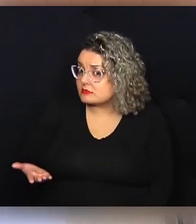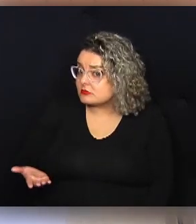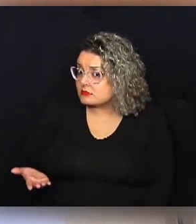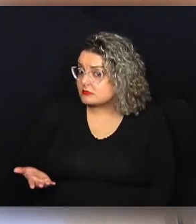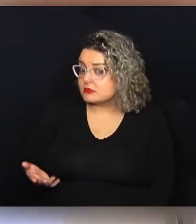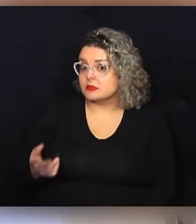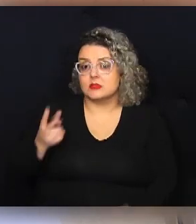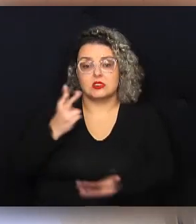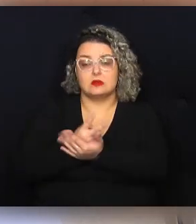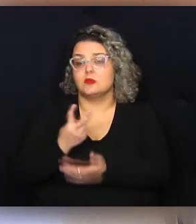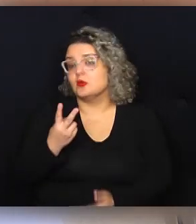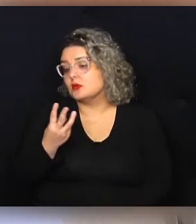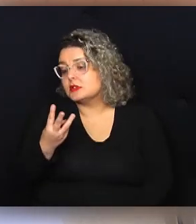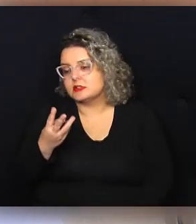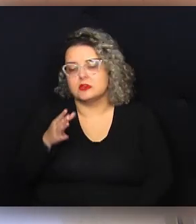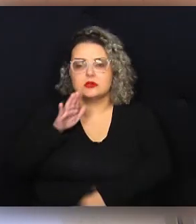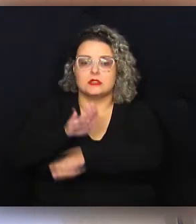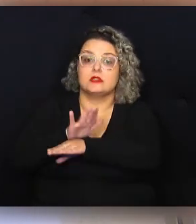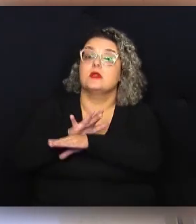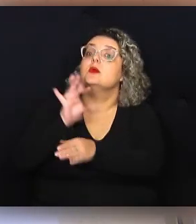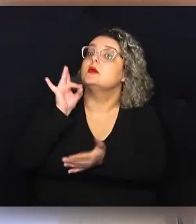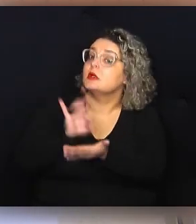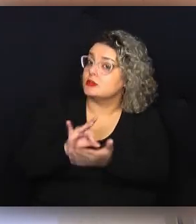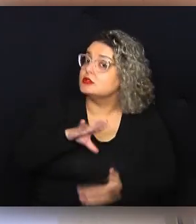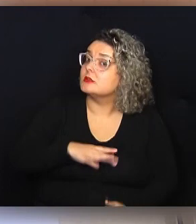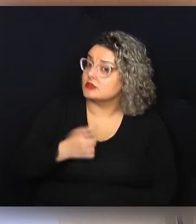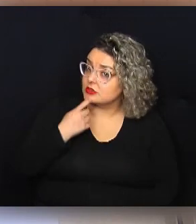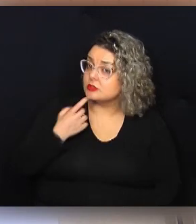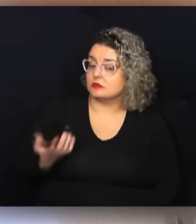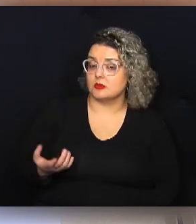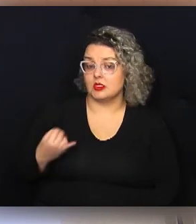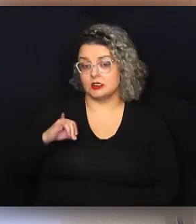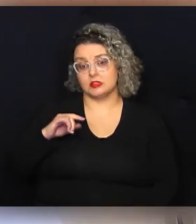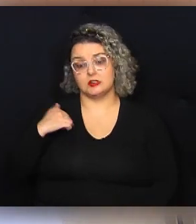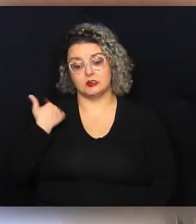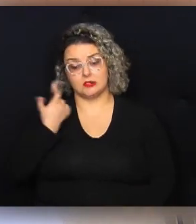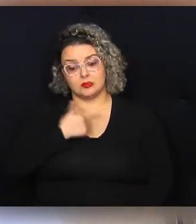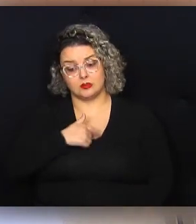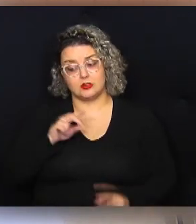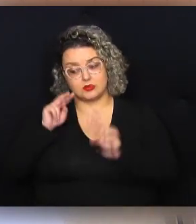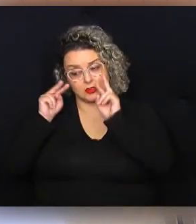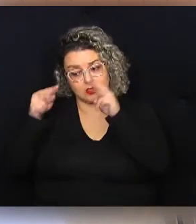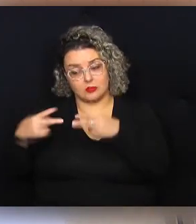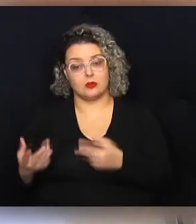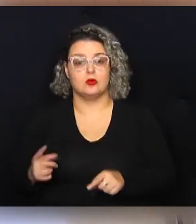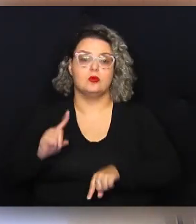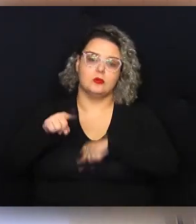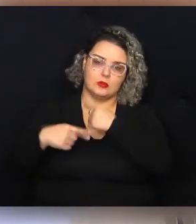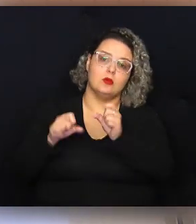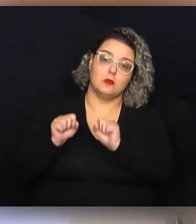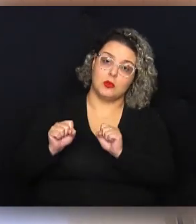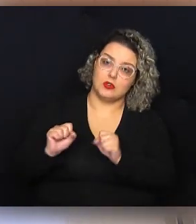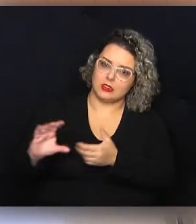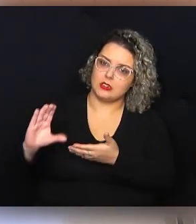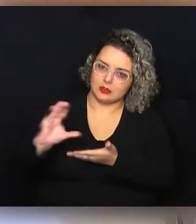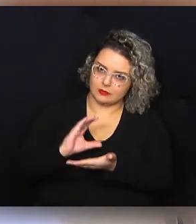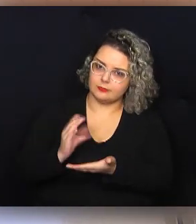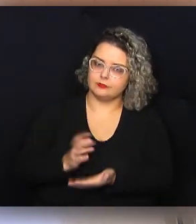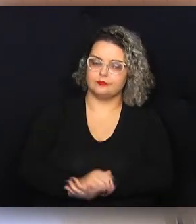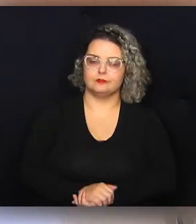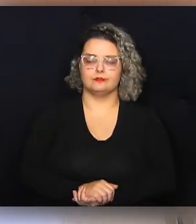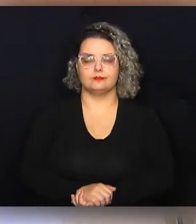e são sempre dois três que ajudam de fato Campinas se nós passamos a reconhecê-los os outros também poderão